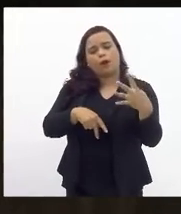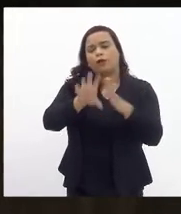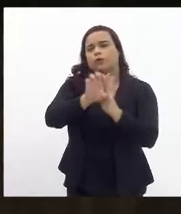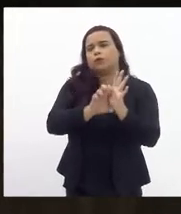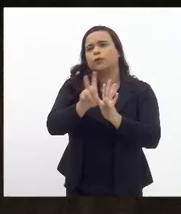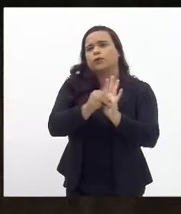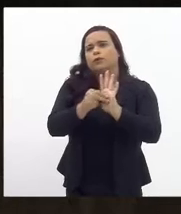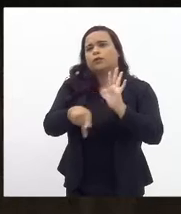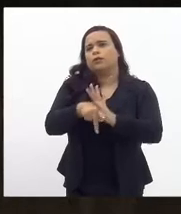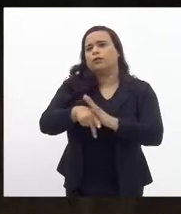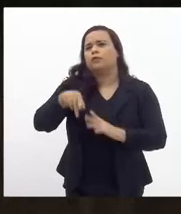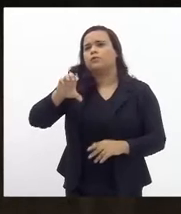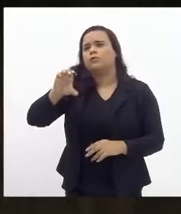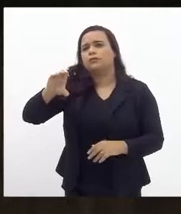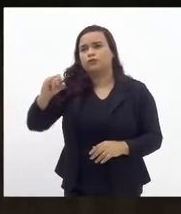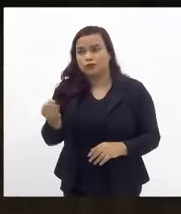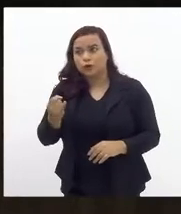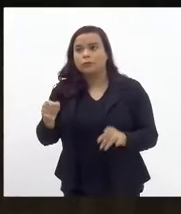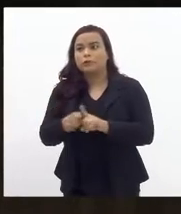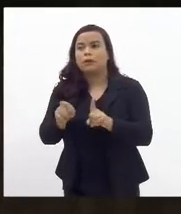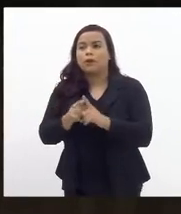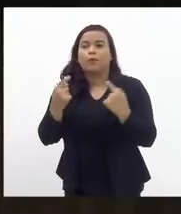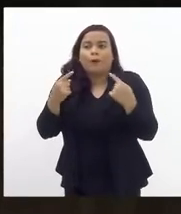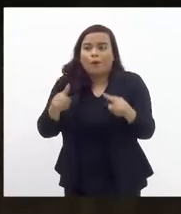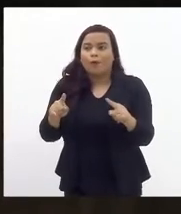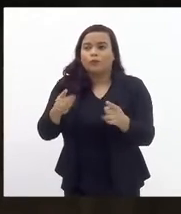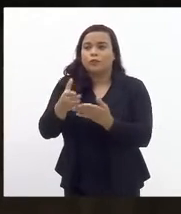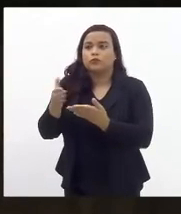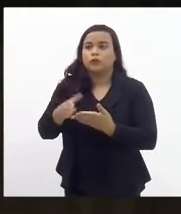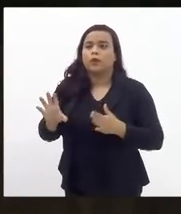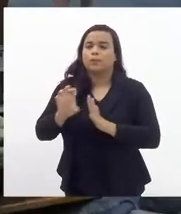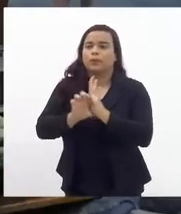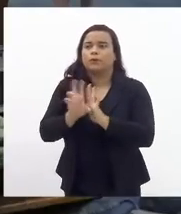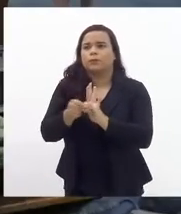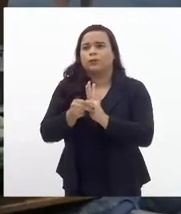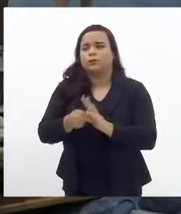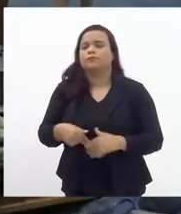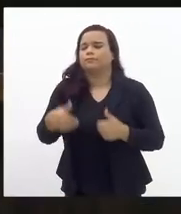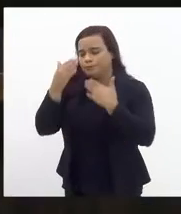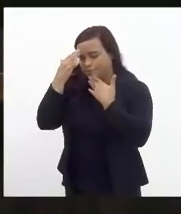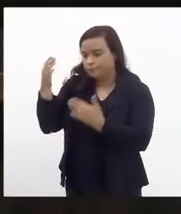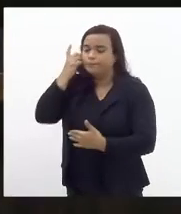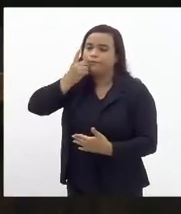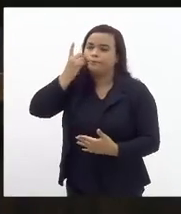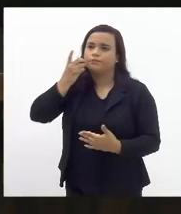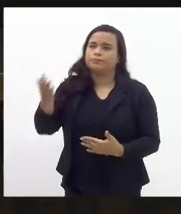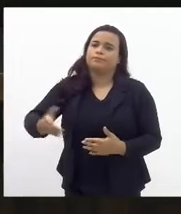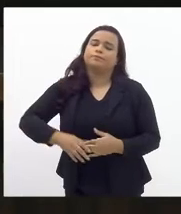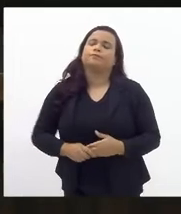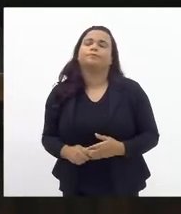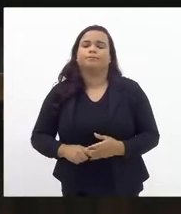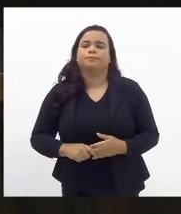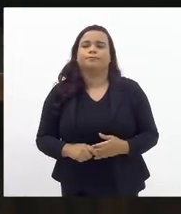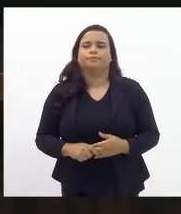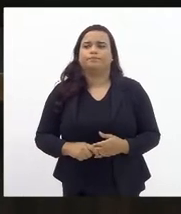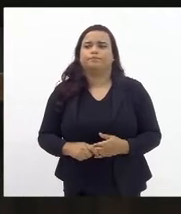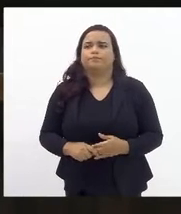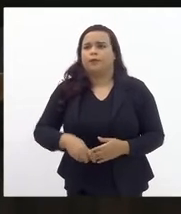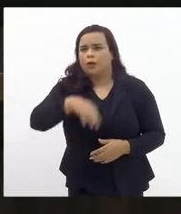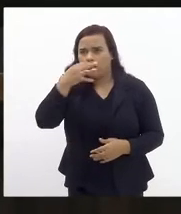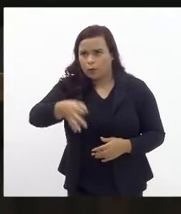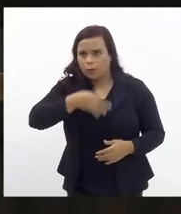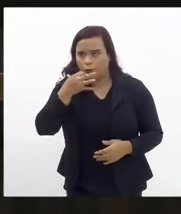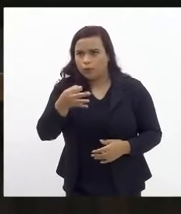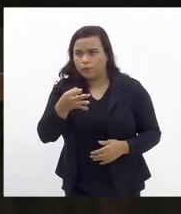contrário às demais emendas, senhora presidente. Obrigada, deputado. Antes de seguir aqui pegando o parecer